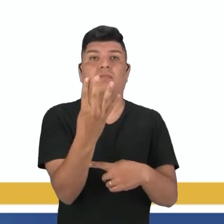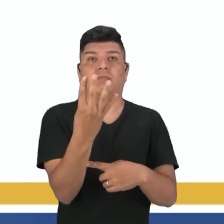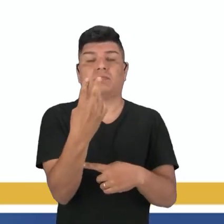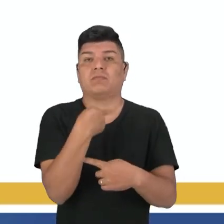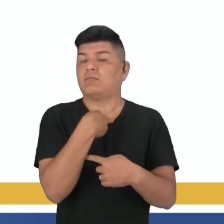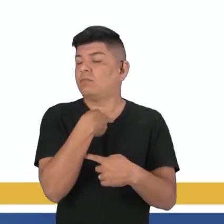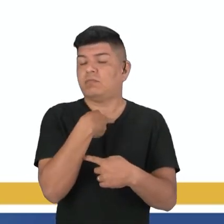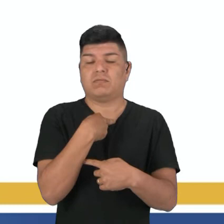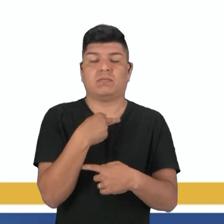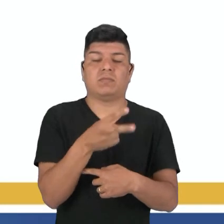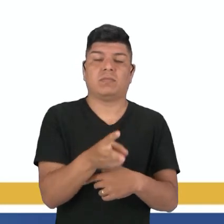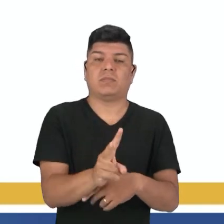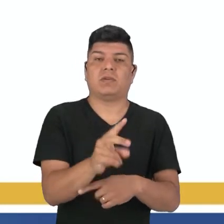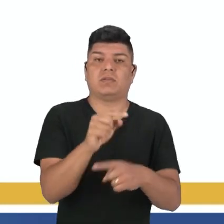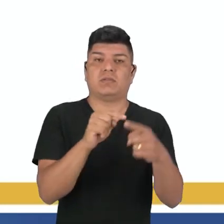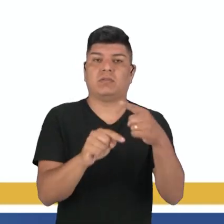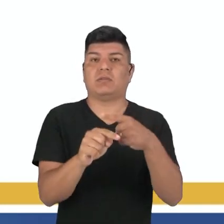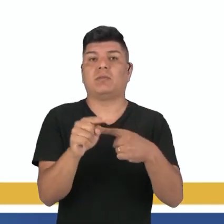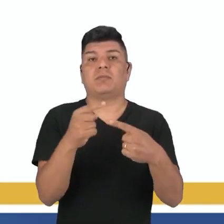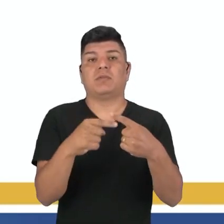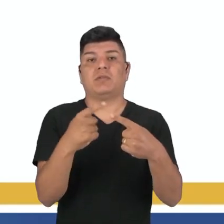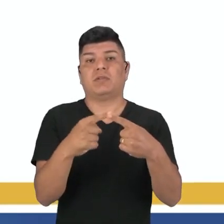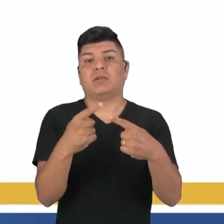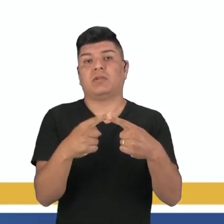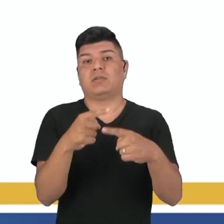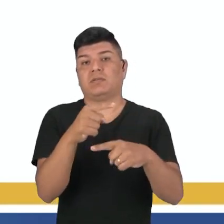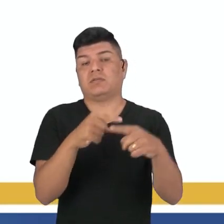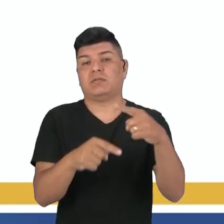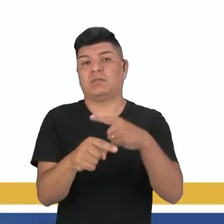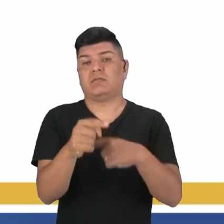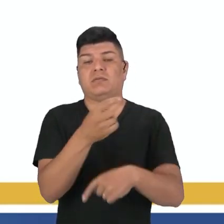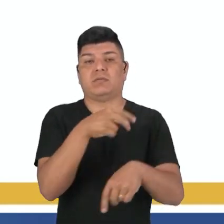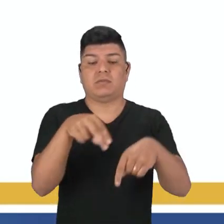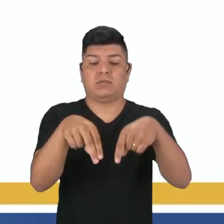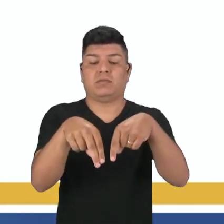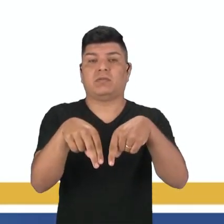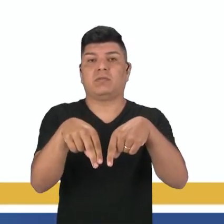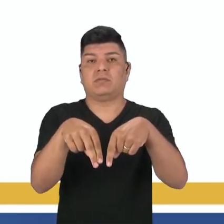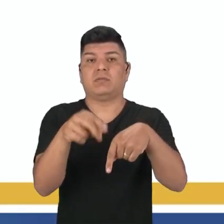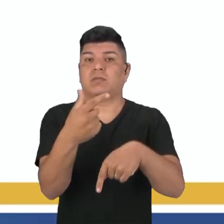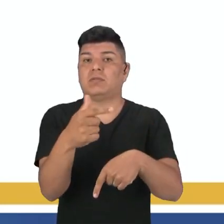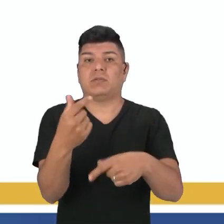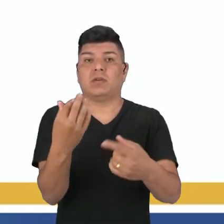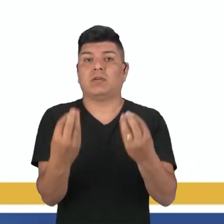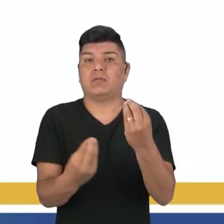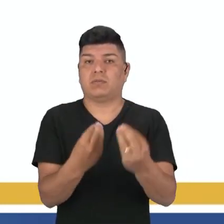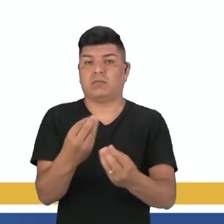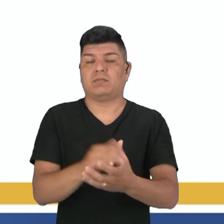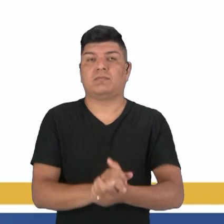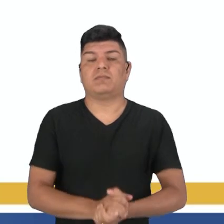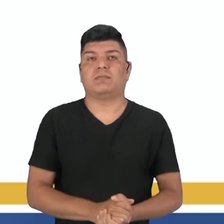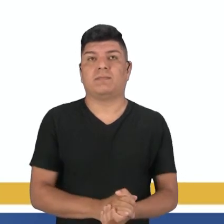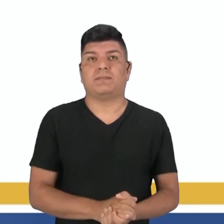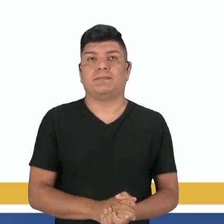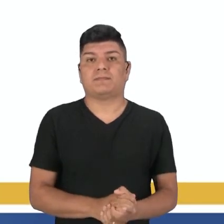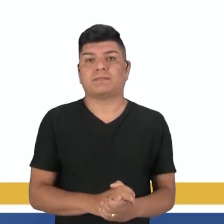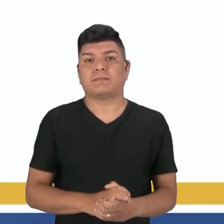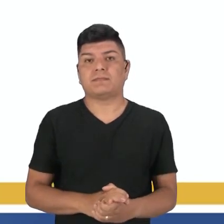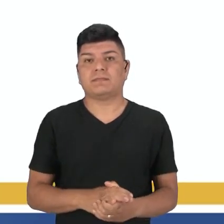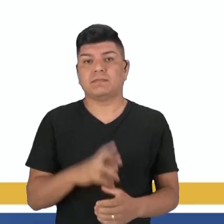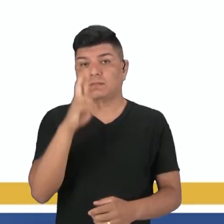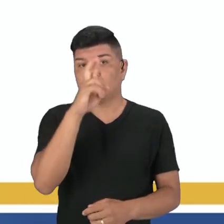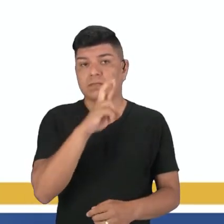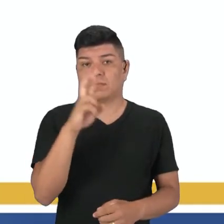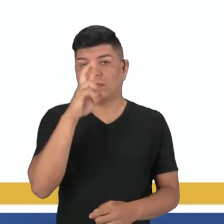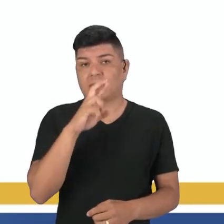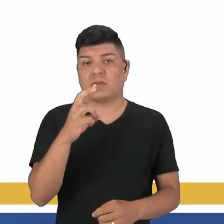não posso prosseguir a minha divisão, porque é uma divisão de número natural. Não tem mais como eu prosseguir. Bom,